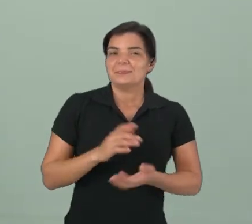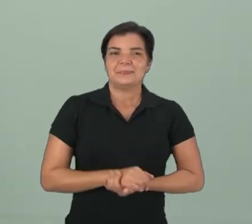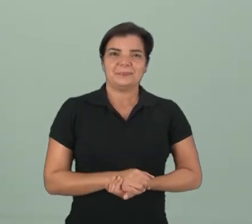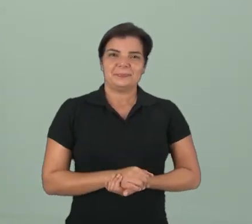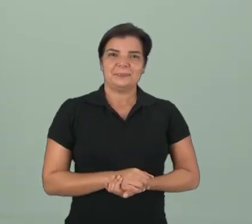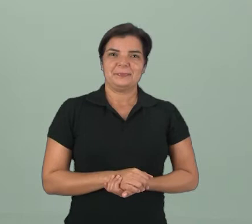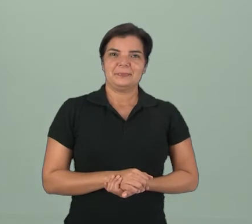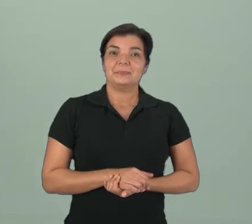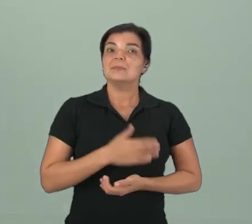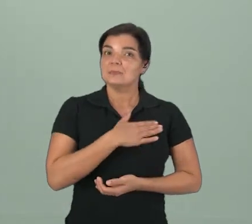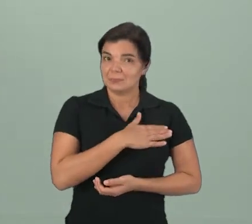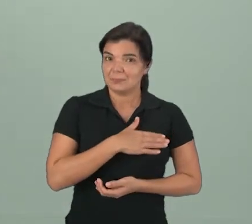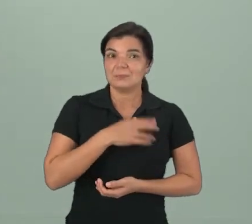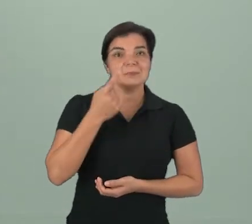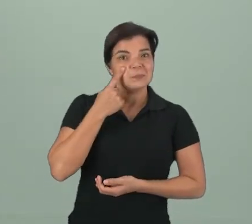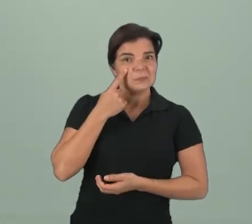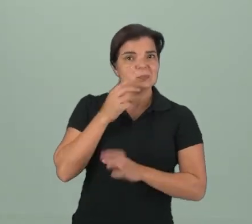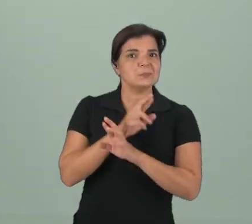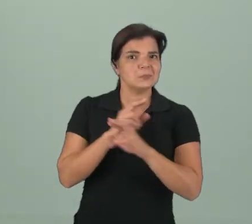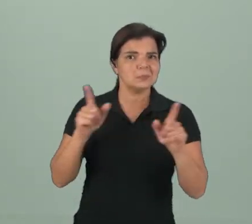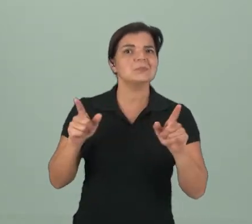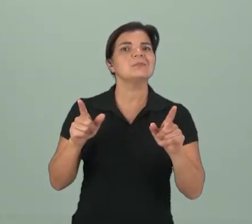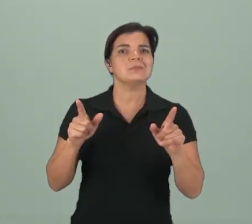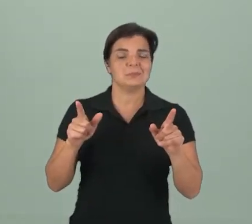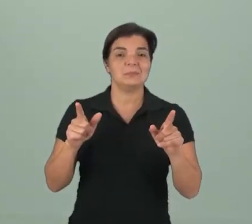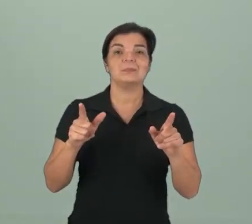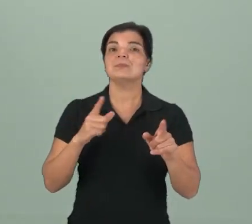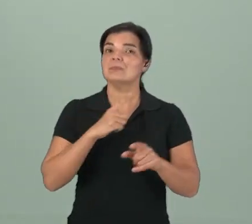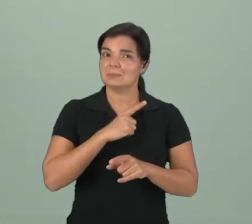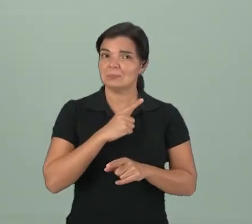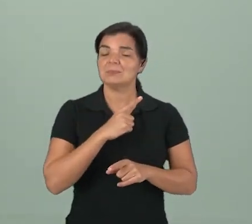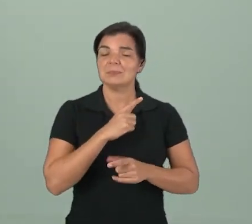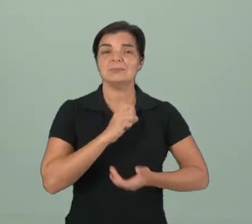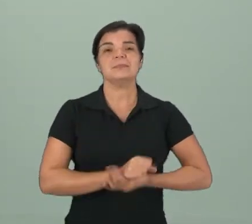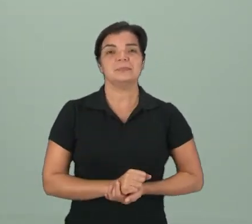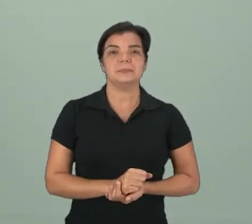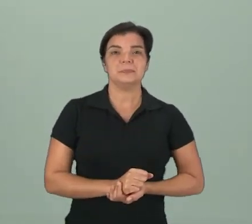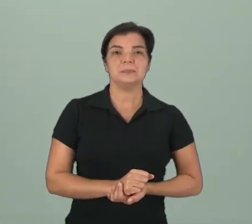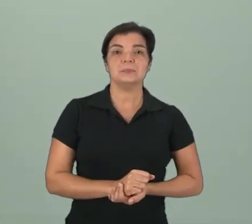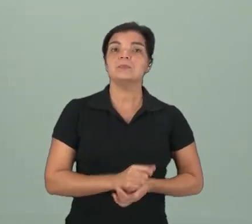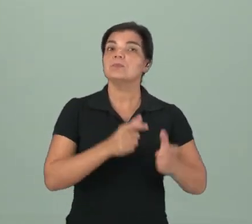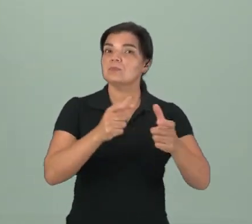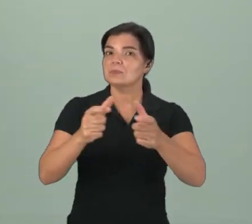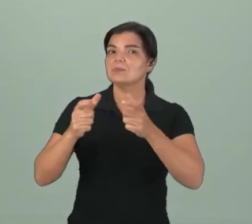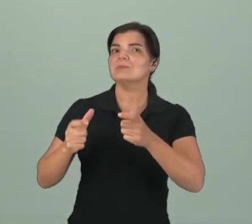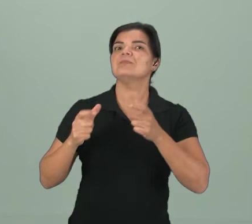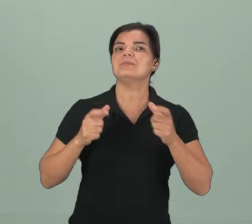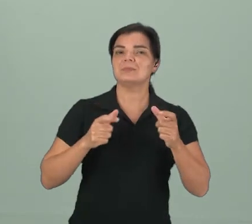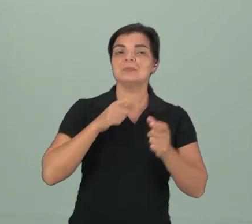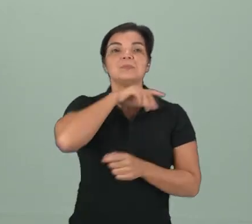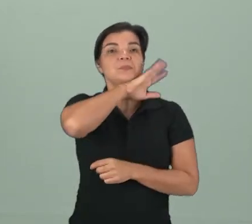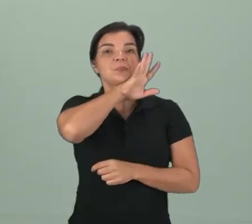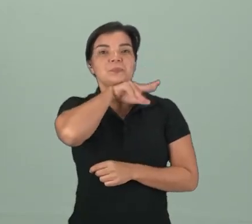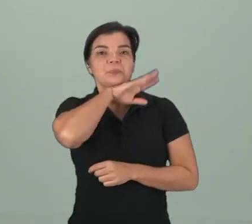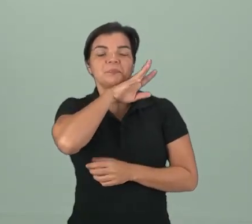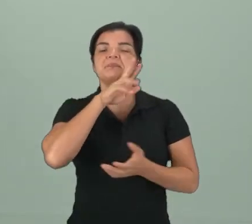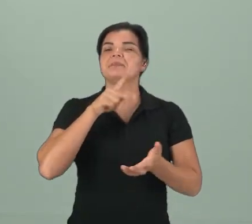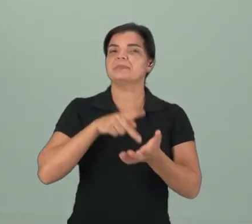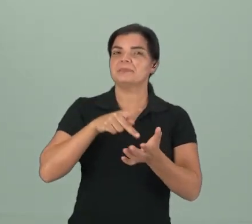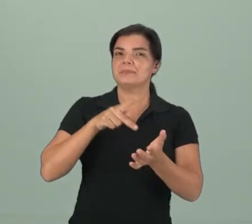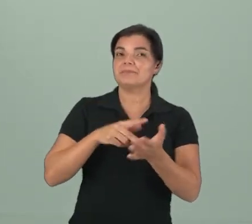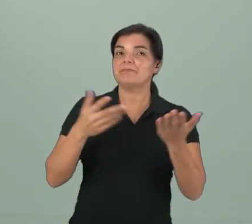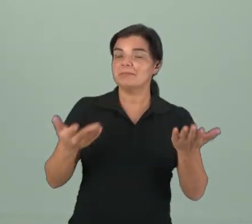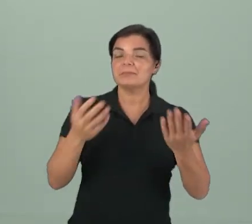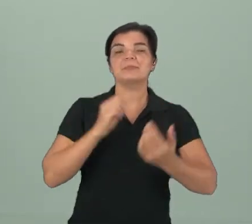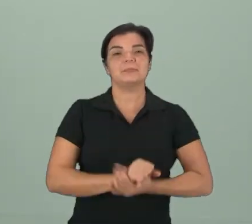Então, turma, vocês viram a diferença que tem aí de habitats entre os animais? Isso mesmo, e